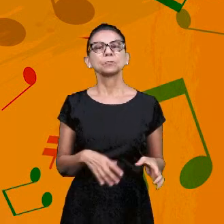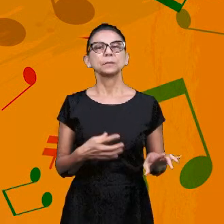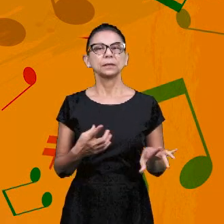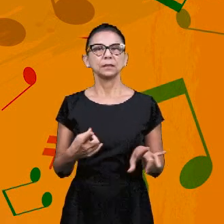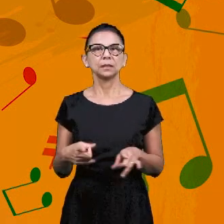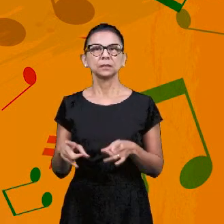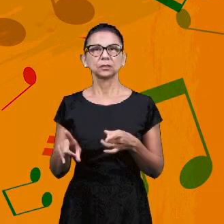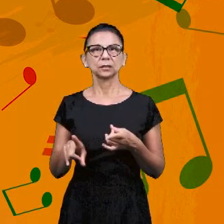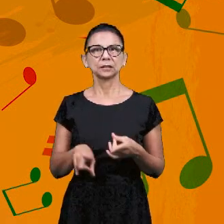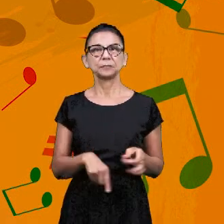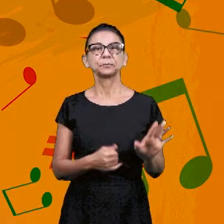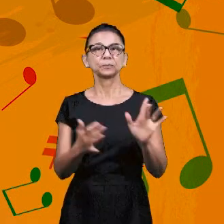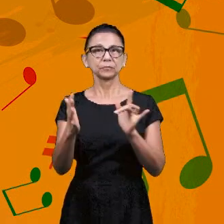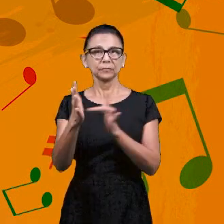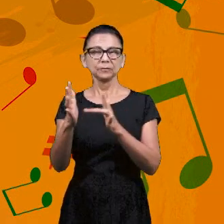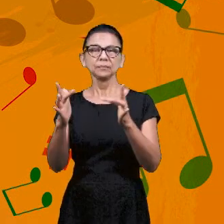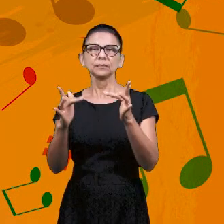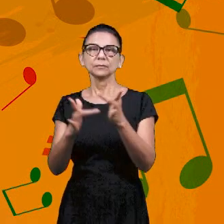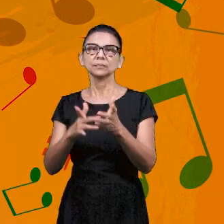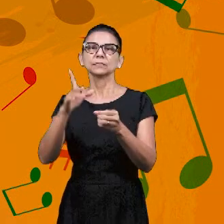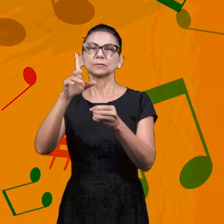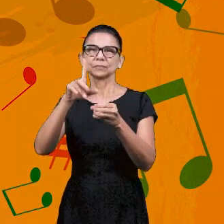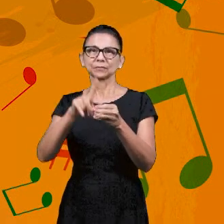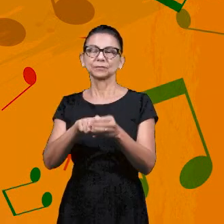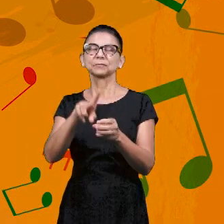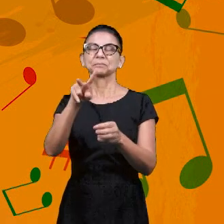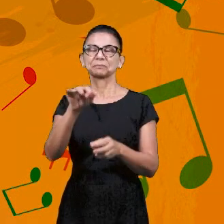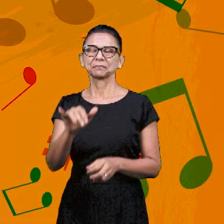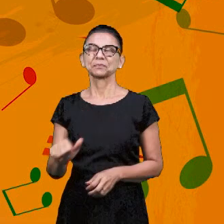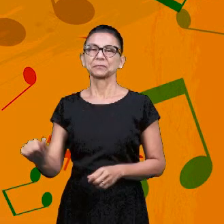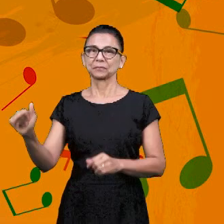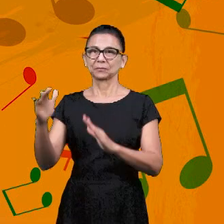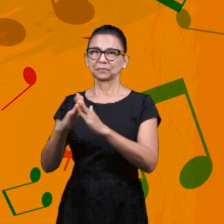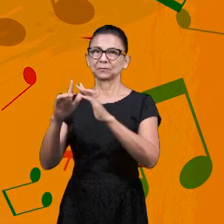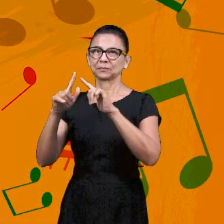luz brilhante, refulgente, é o grito